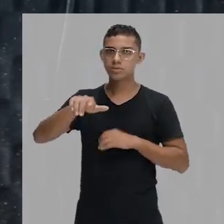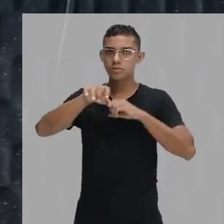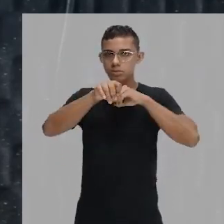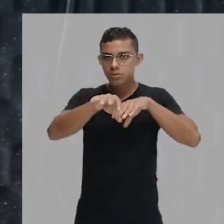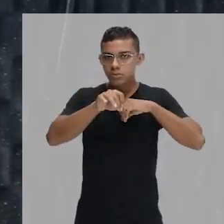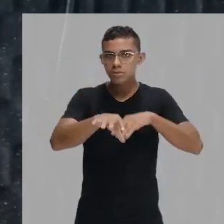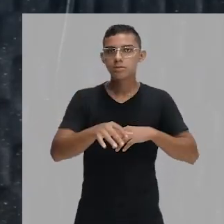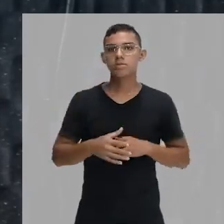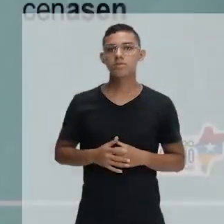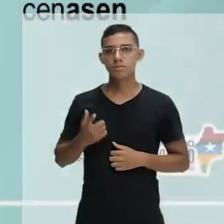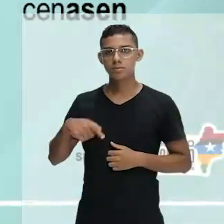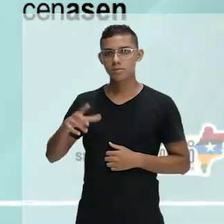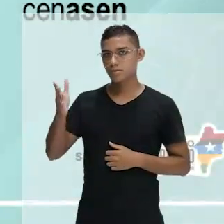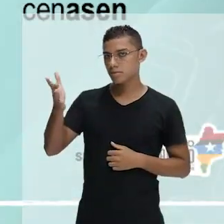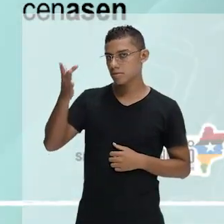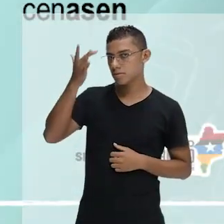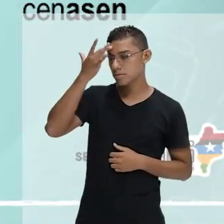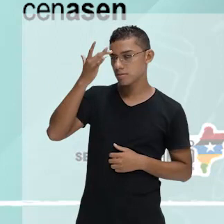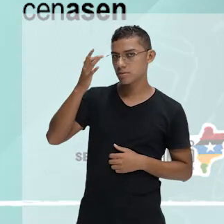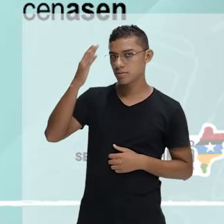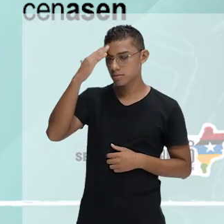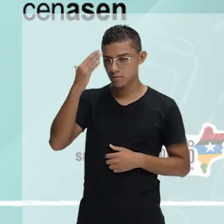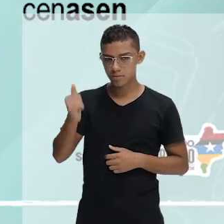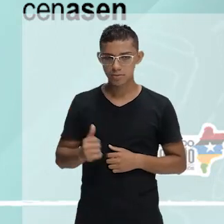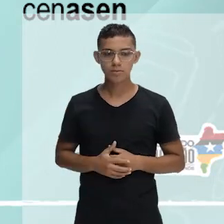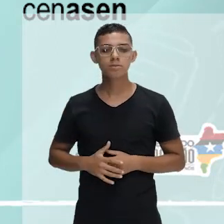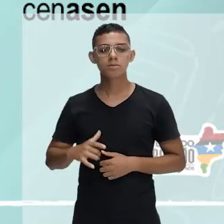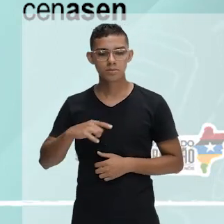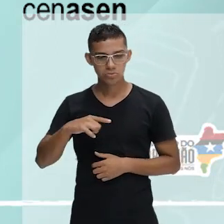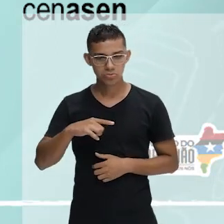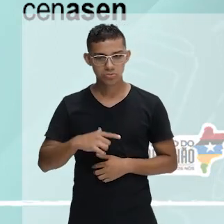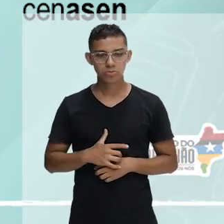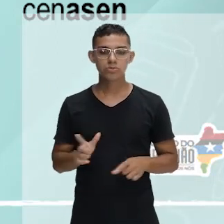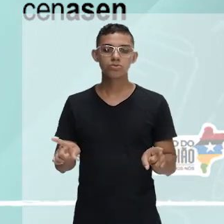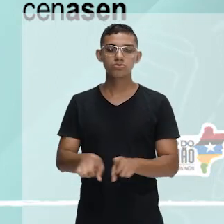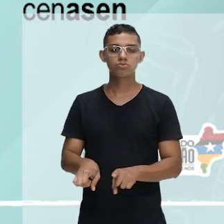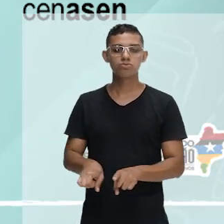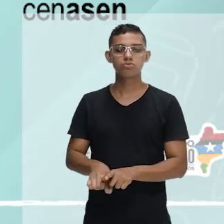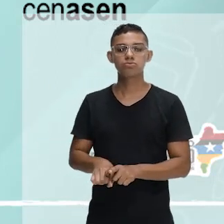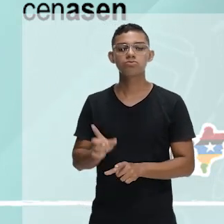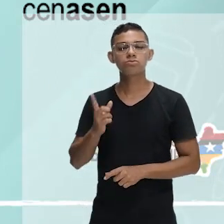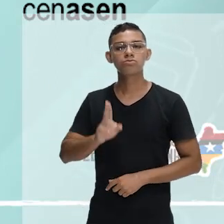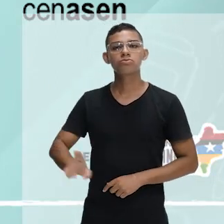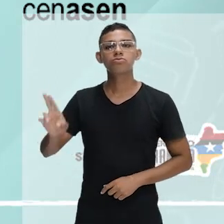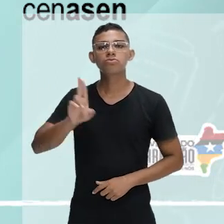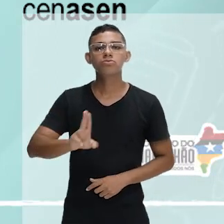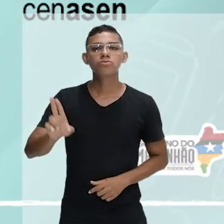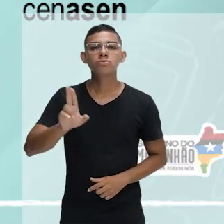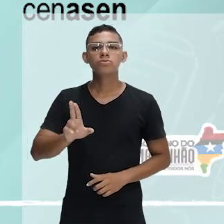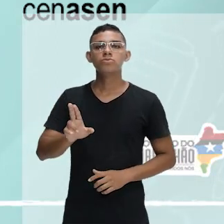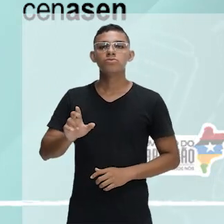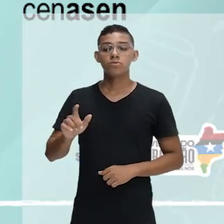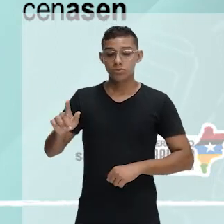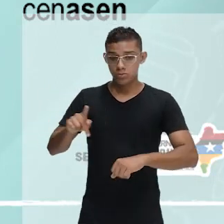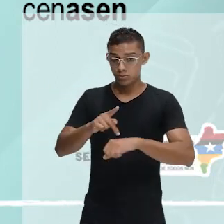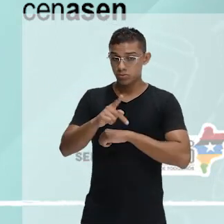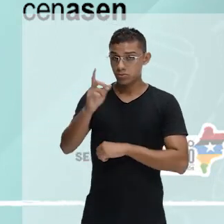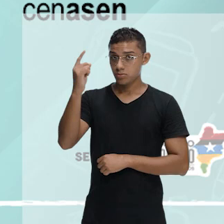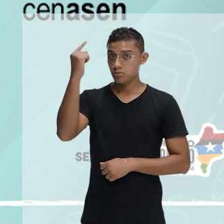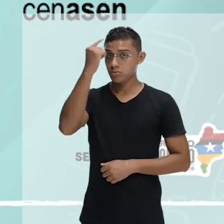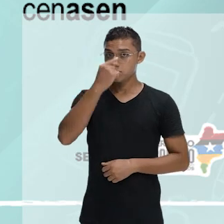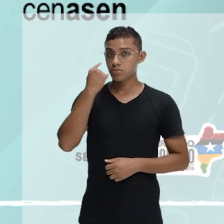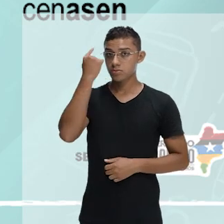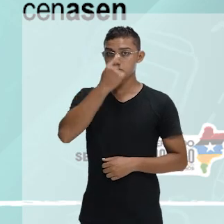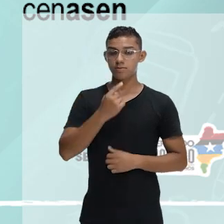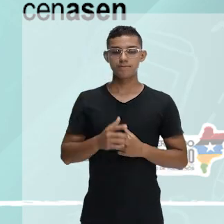Então, vocês já sabem. Mas eu tenho uma forma mais comum de uso na Espanha, tá? Então,